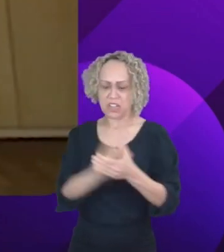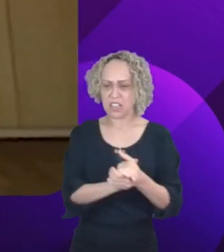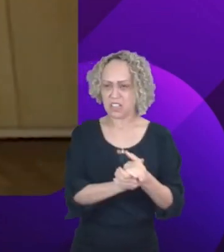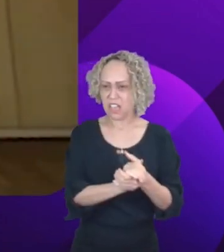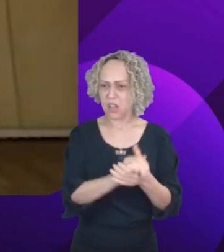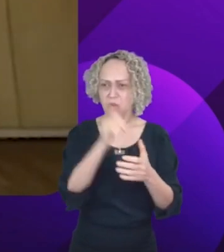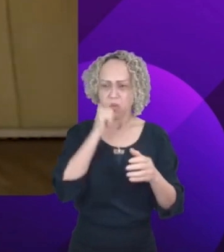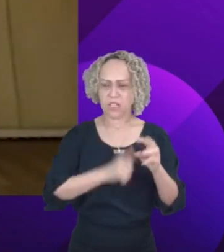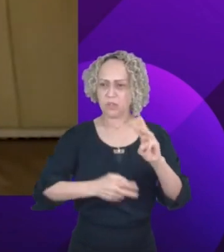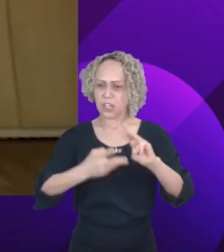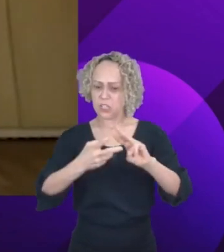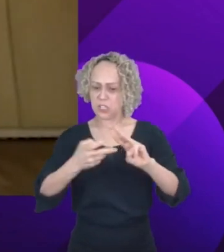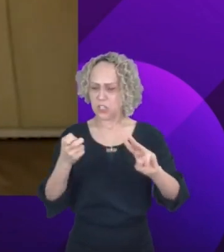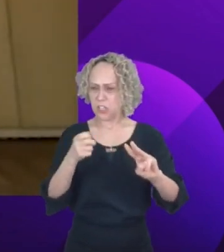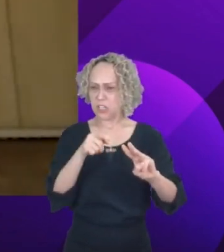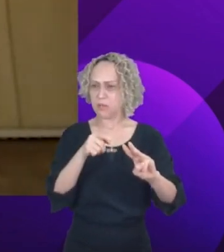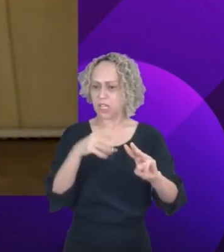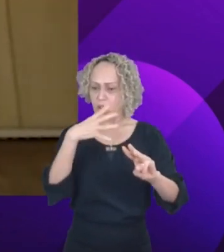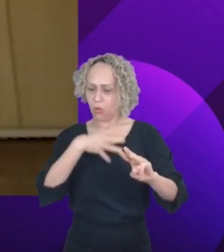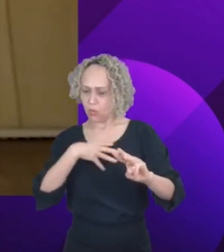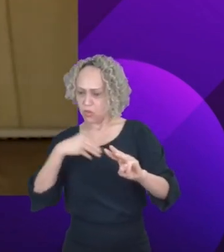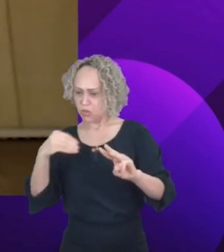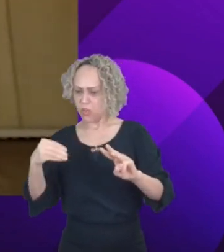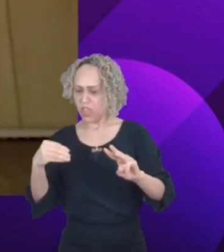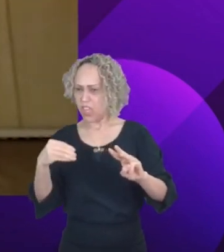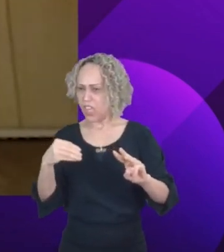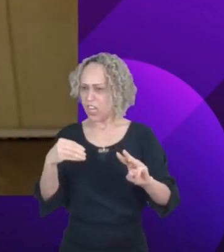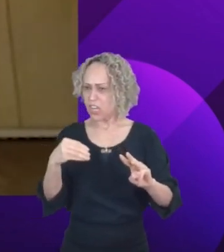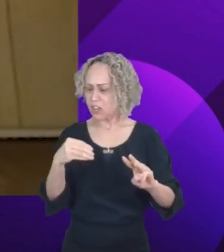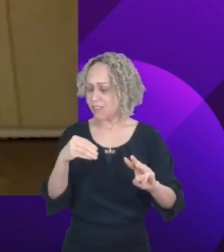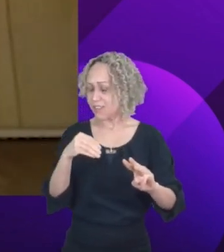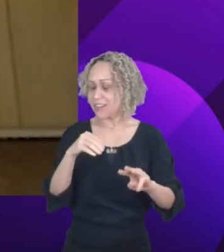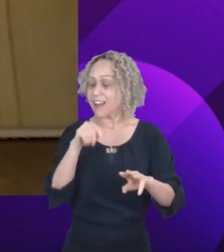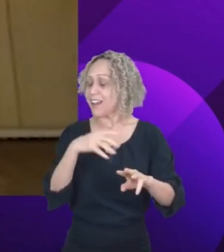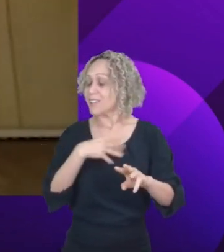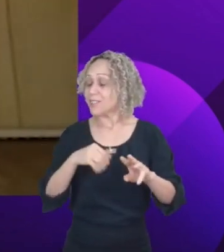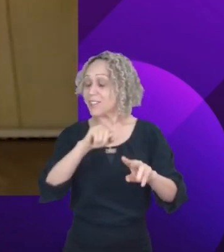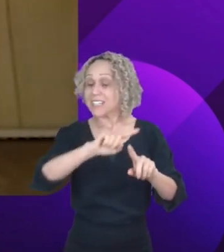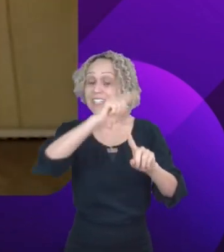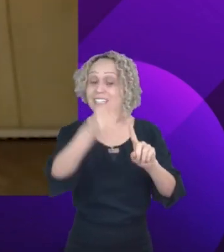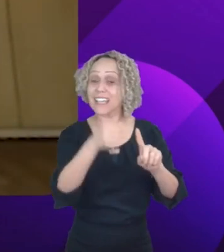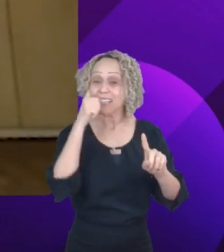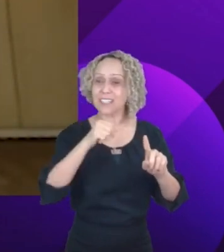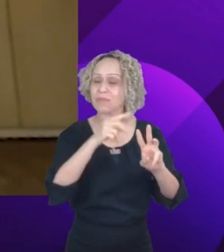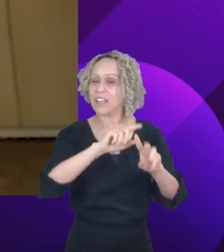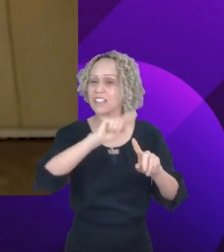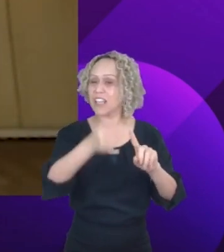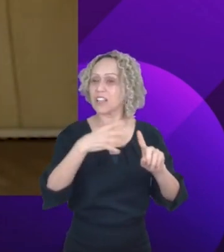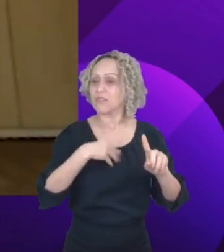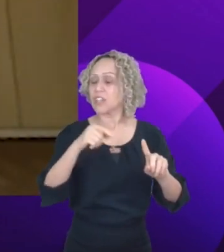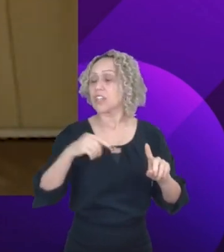matrimônios possam ser considerados não indígenas e, a partir deste processo, aquele colono